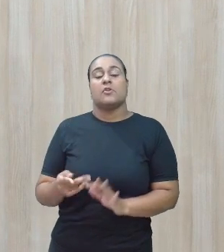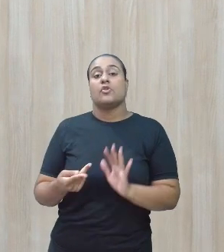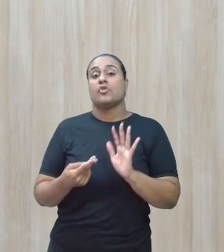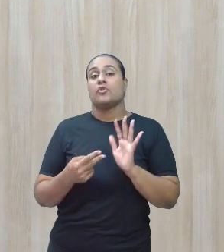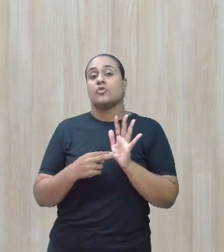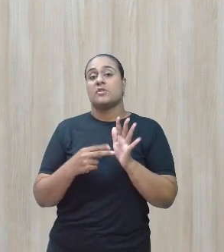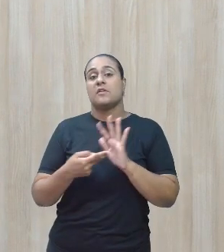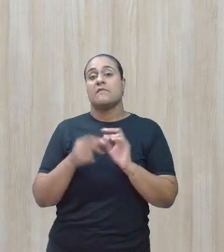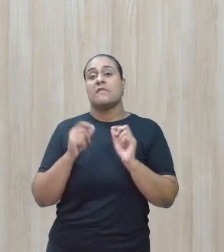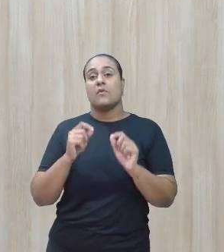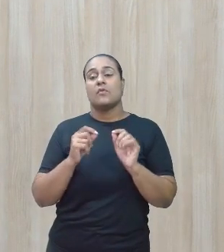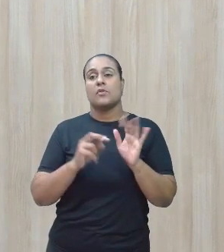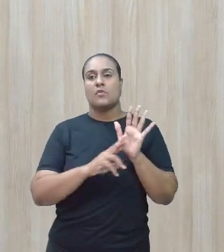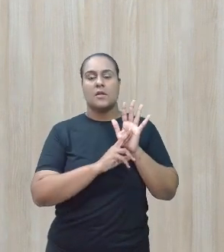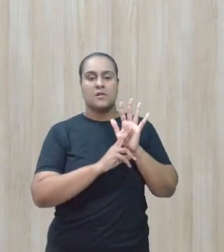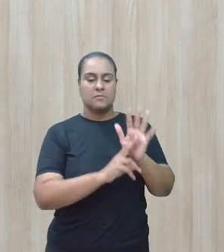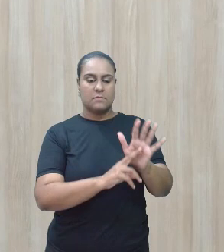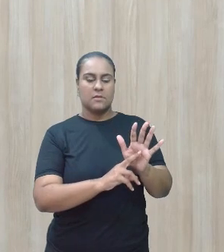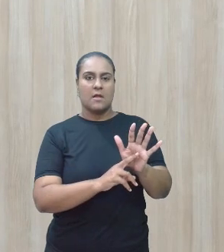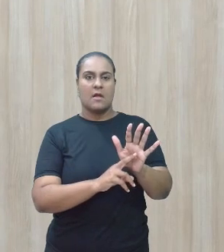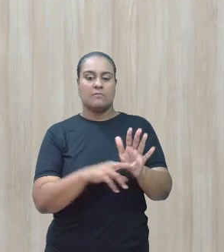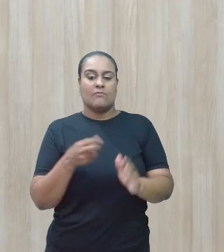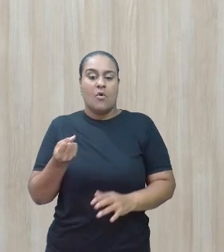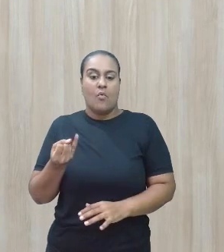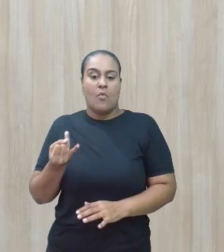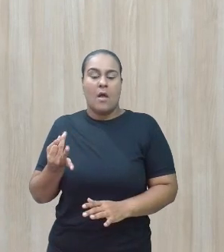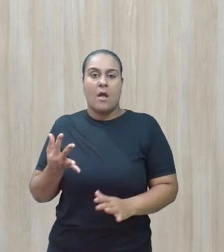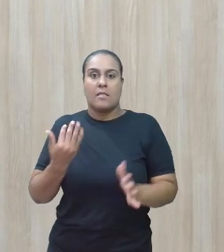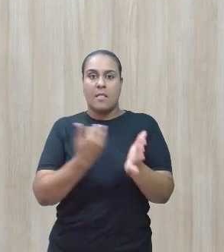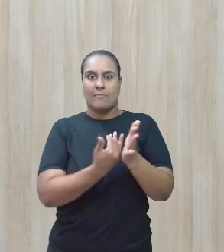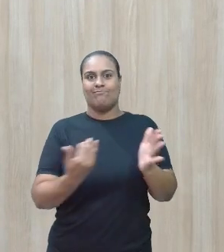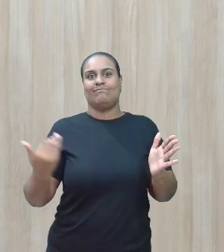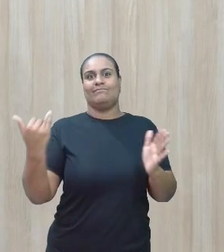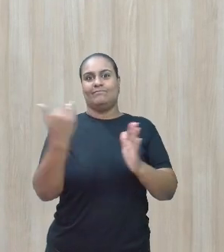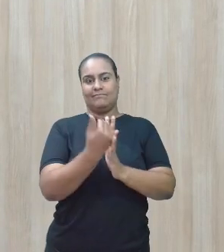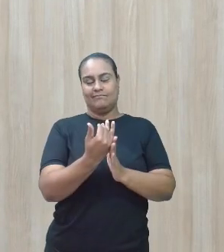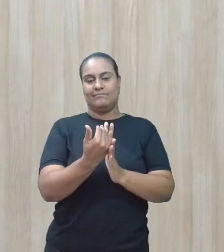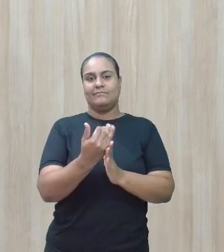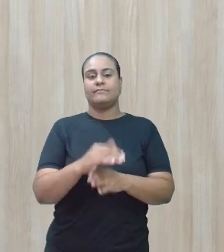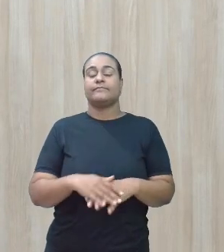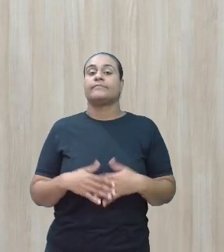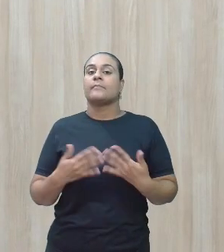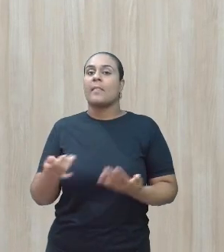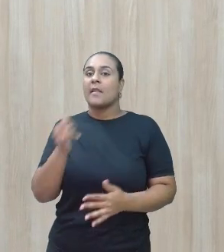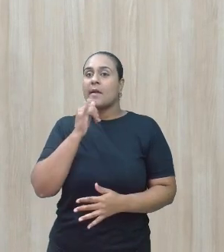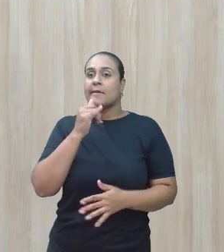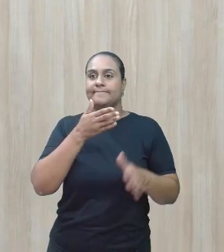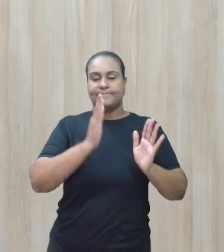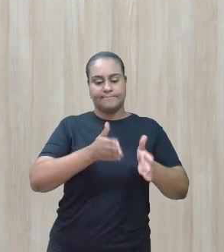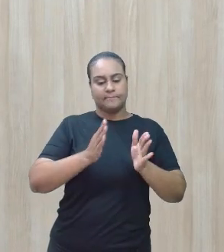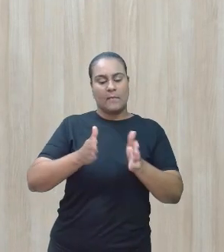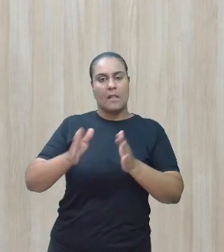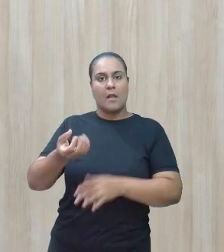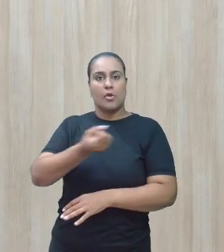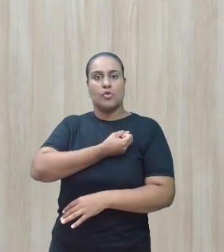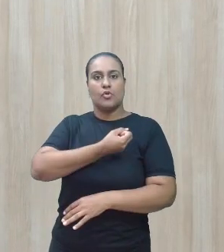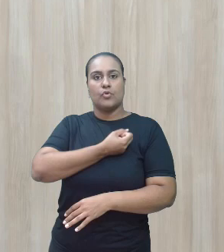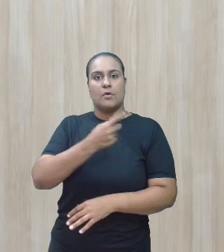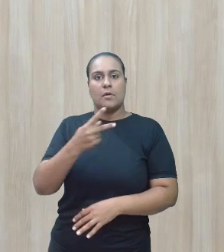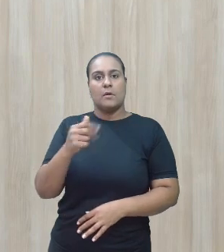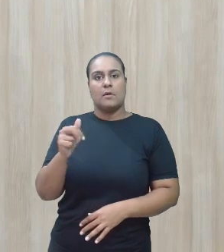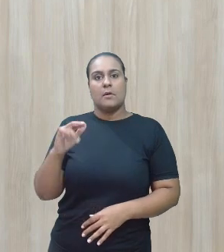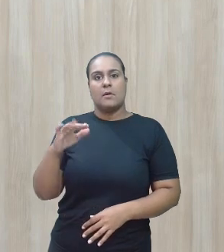estou representando uma quantidade muito grande, N vezes, tá certo? Por exemplo, a sequência dos números pares, eu